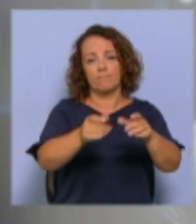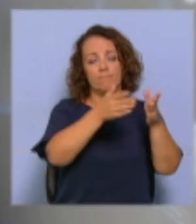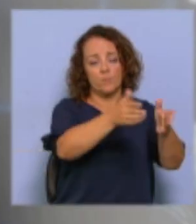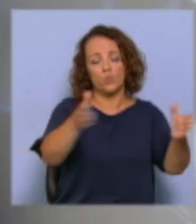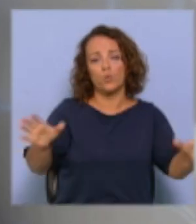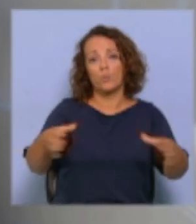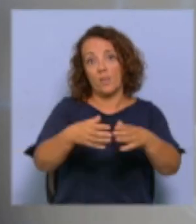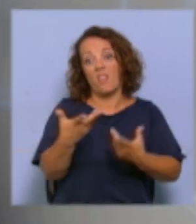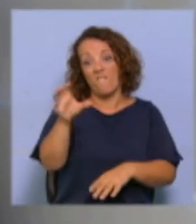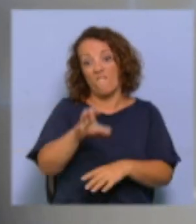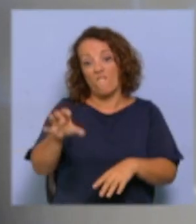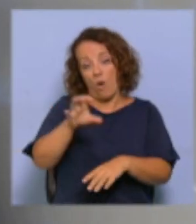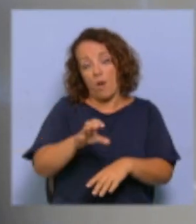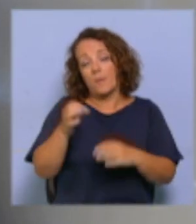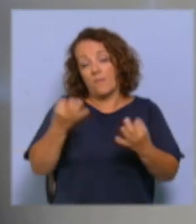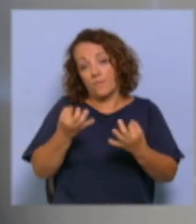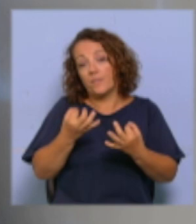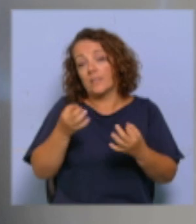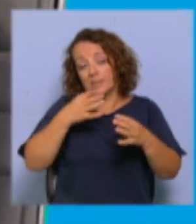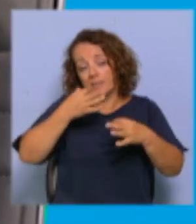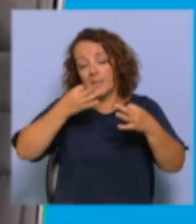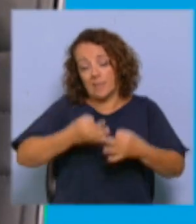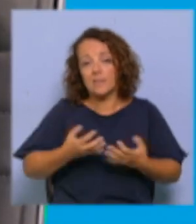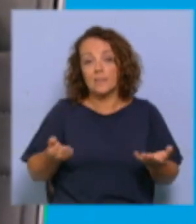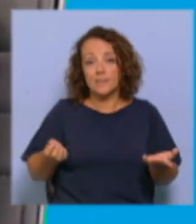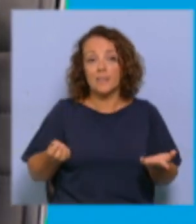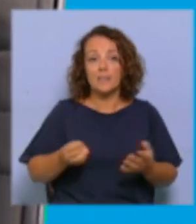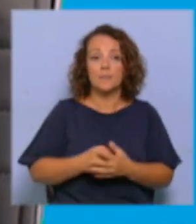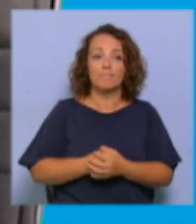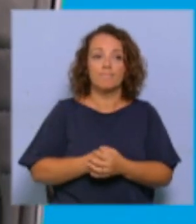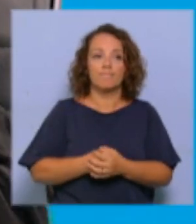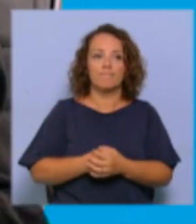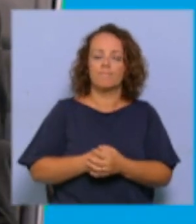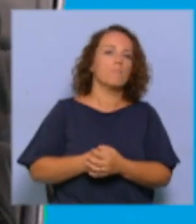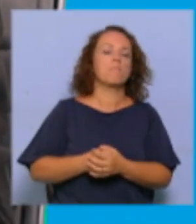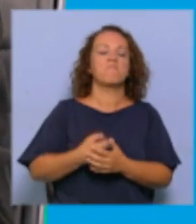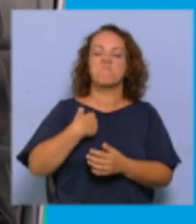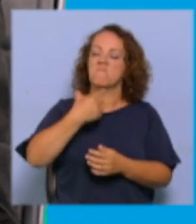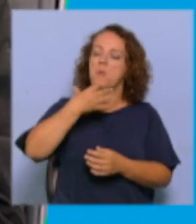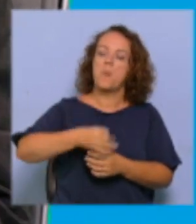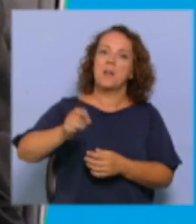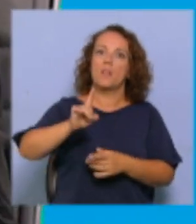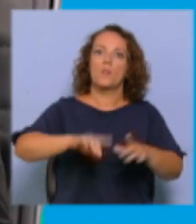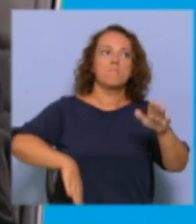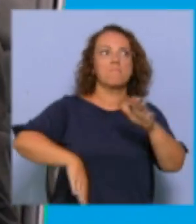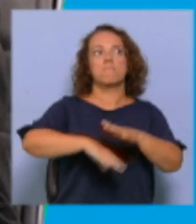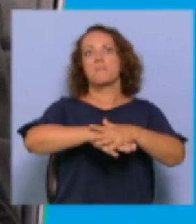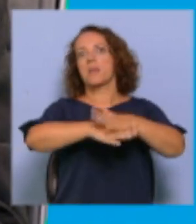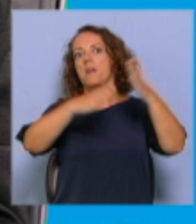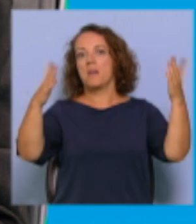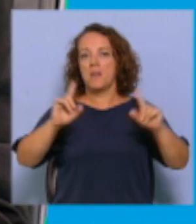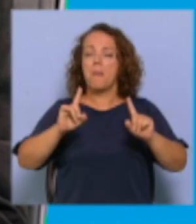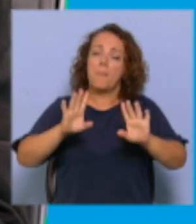nova configuração, mas uma nova configuração, desafiante. Certamente, enfim, não chegaremos ao expoente máximo, tentaremos e faremos